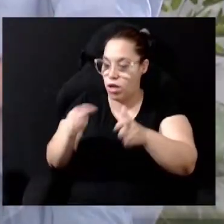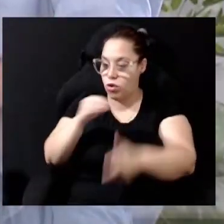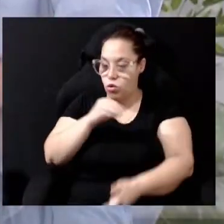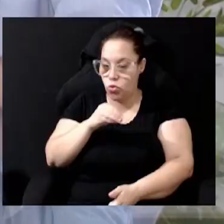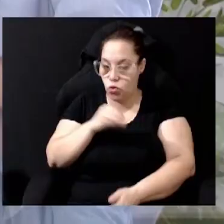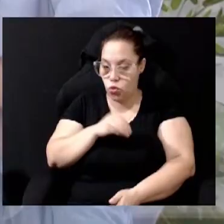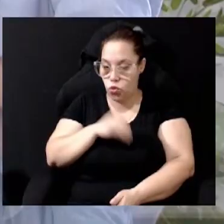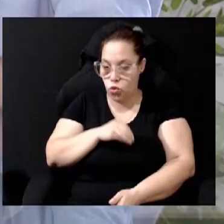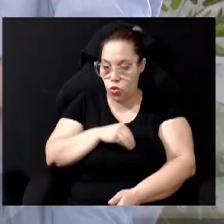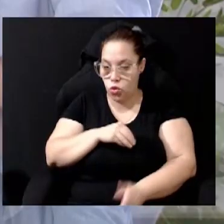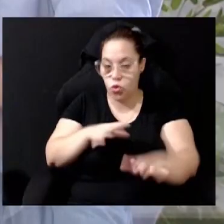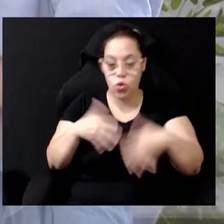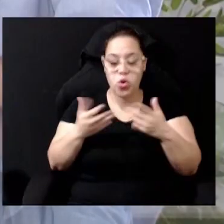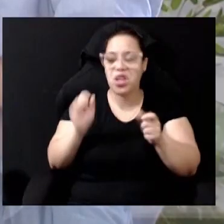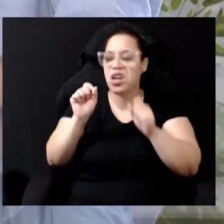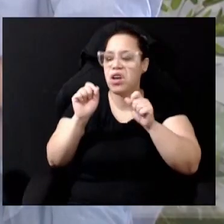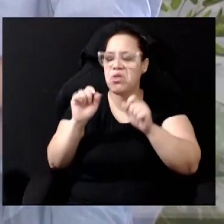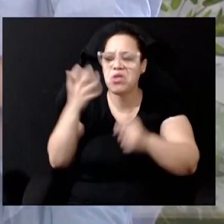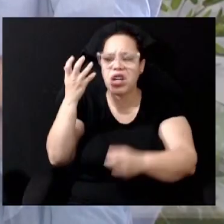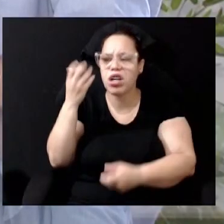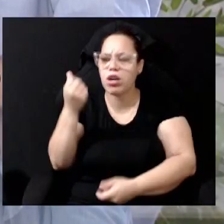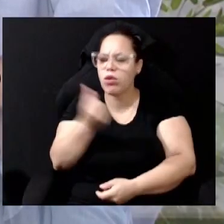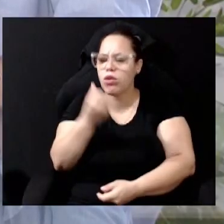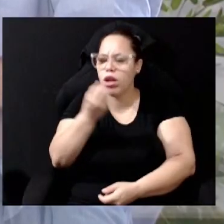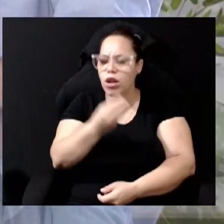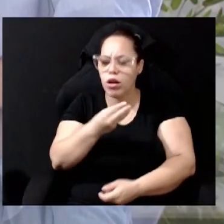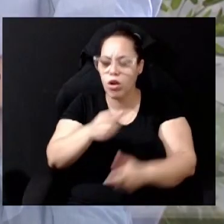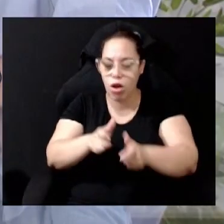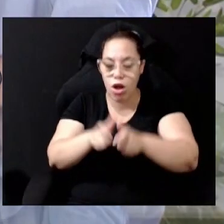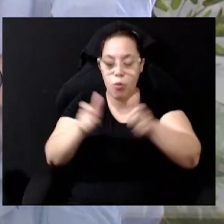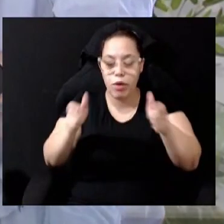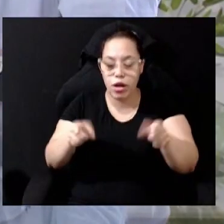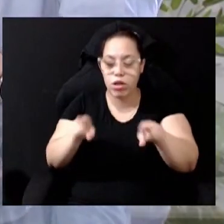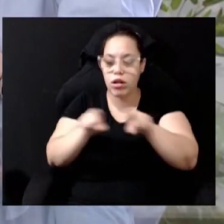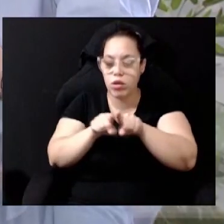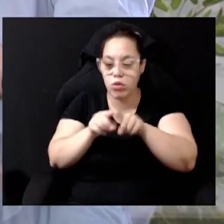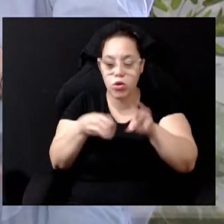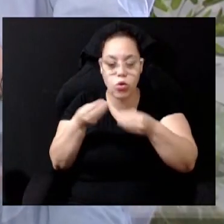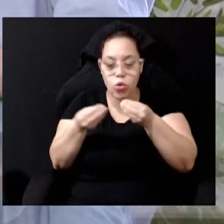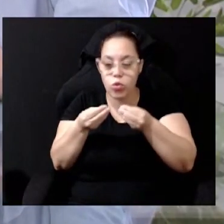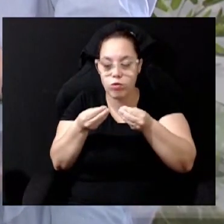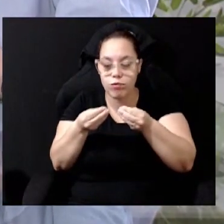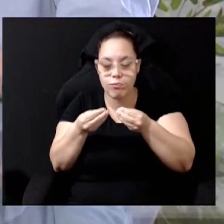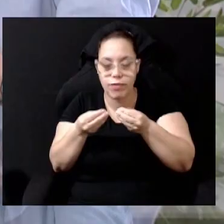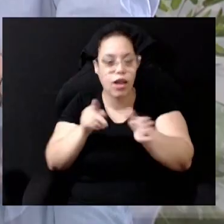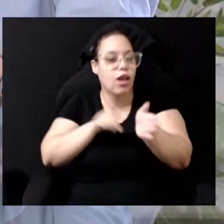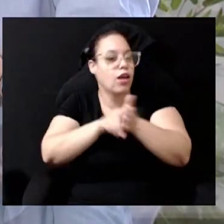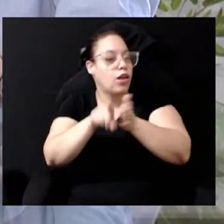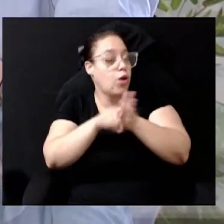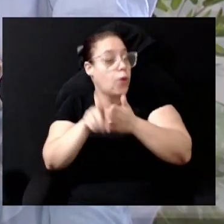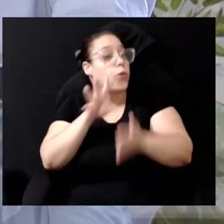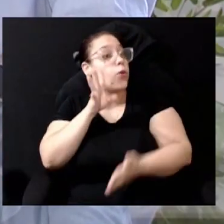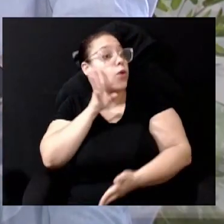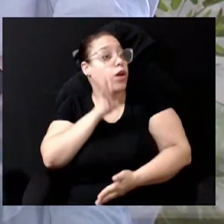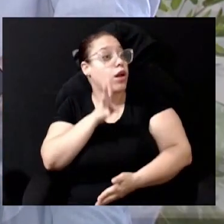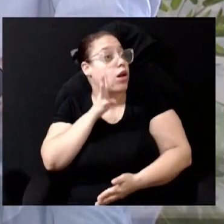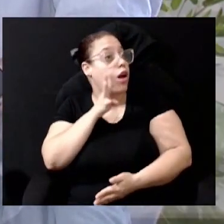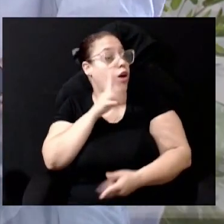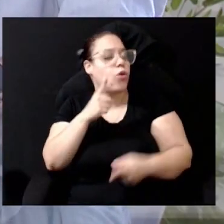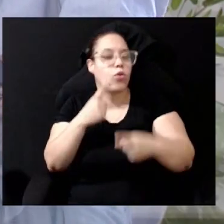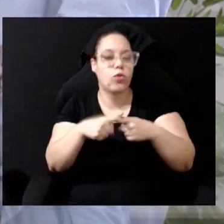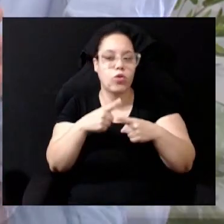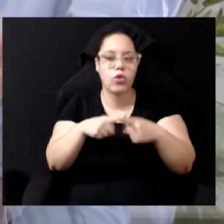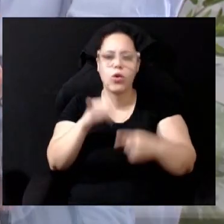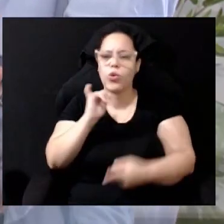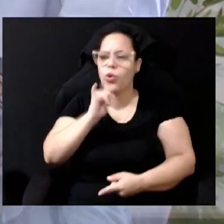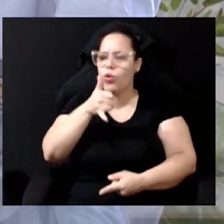que acontece? O valor do 13º aumenta também? Como que funciona? Então, essa pergunta é muito legal, porque eu confesso a você que às vezes,